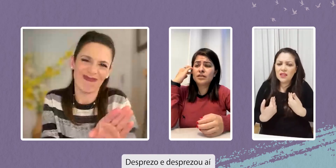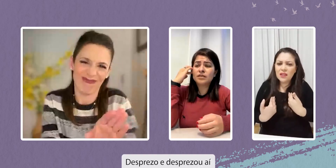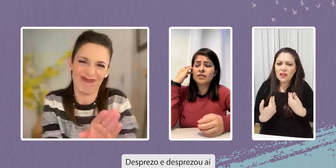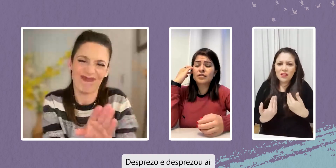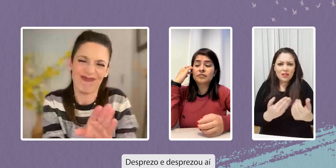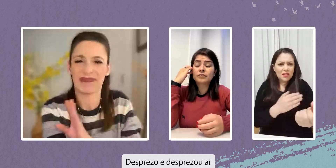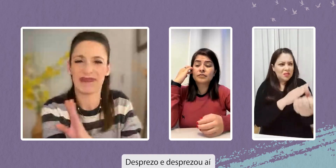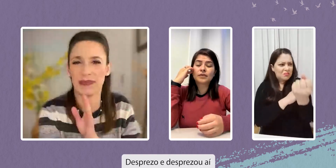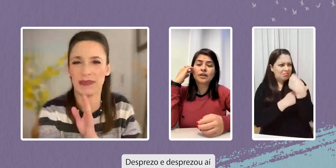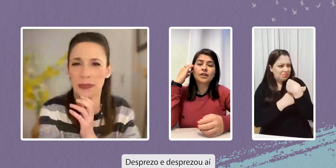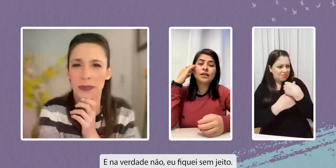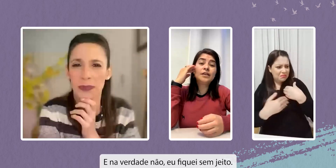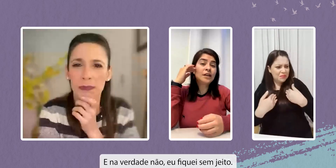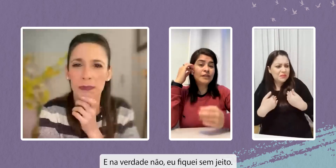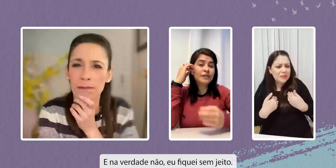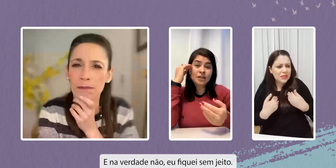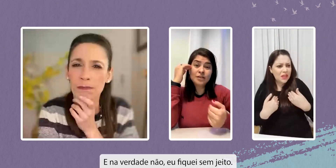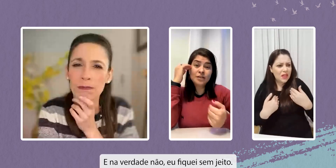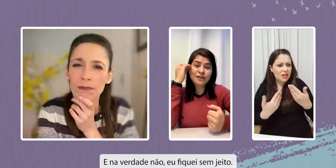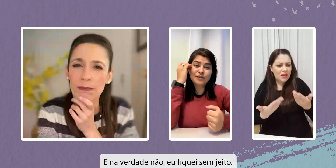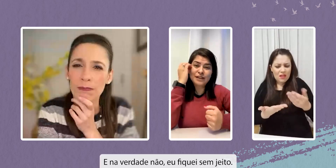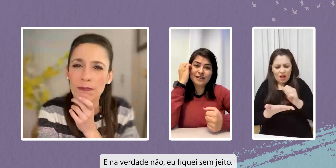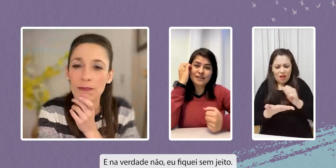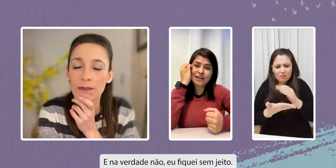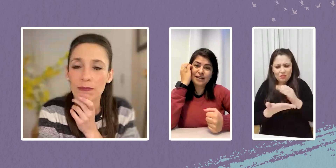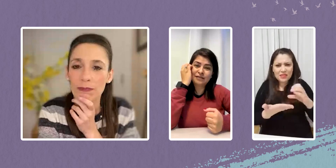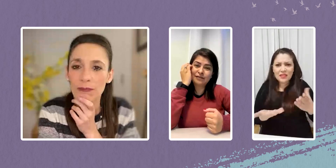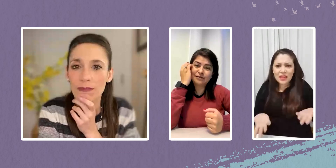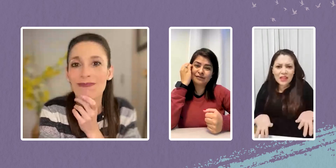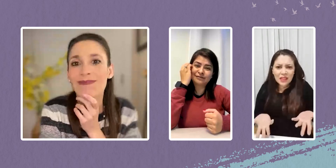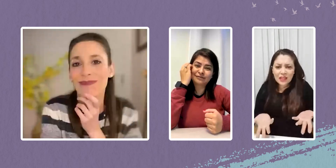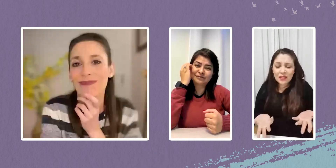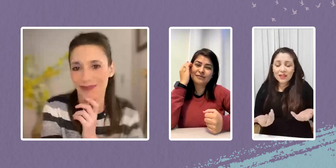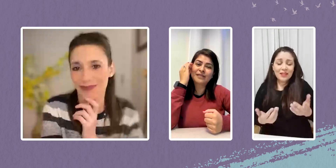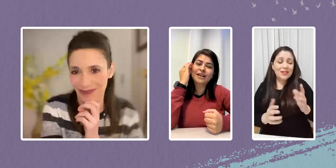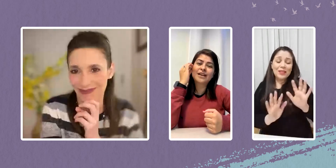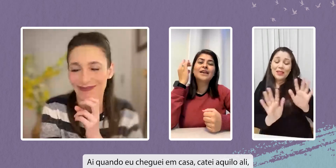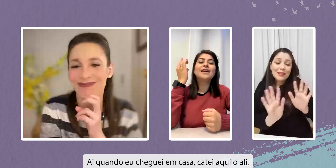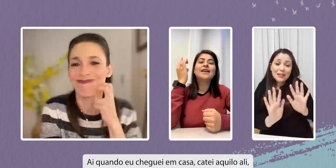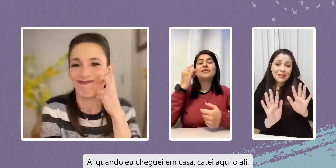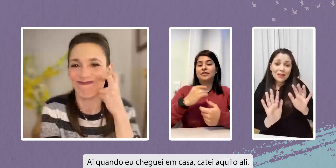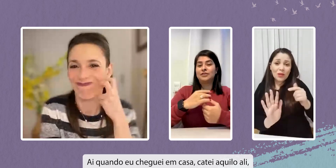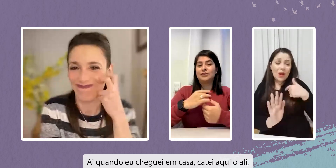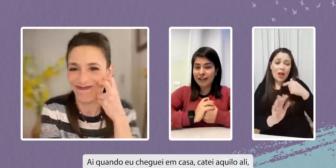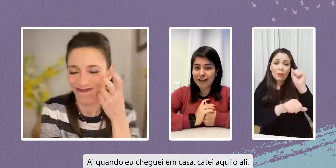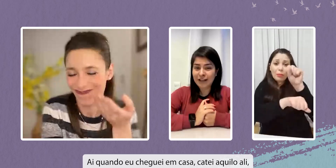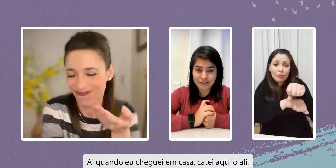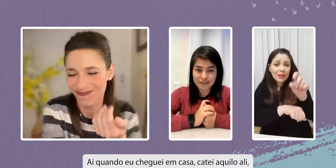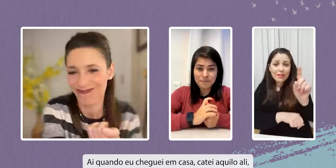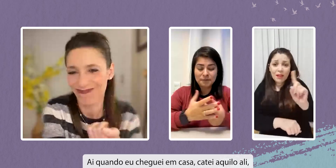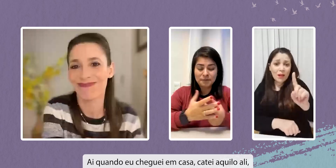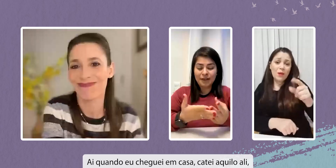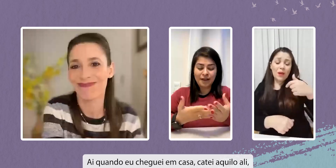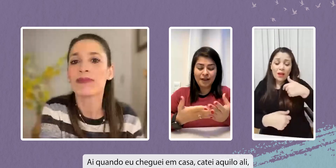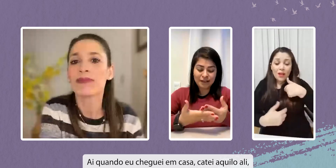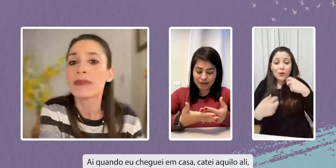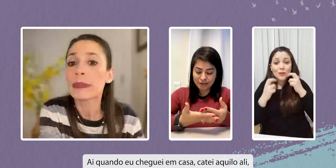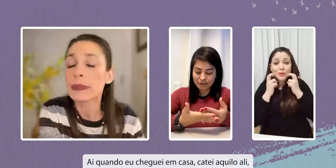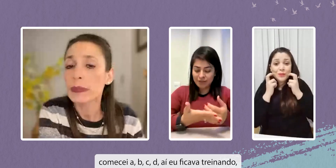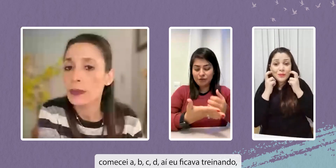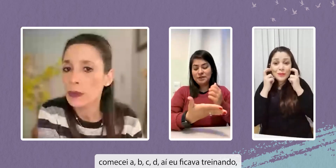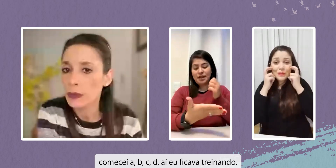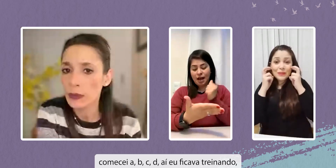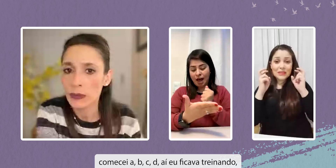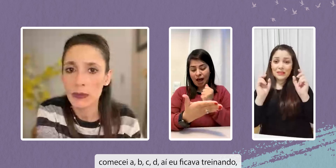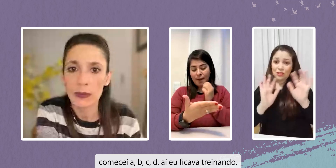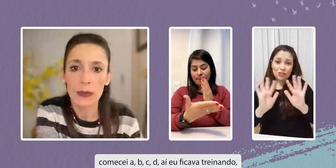Desprezou. E na verdade, não, é que eu fiquei sem jeito. Aí, quando eu cheguei em casa, catei aquilo